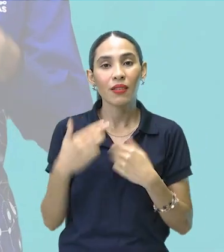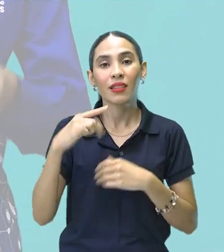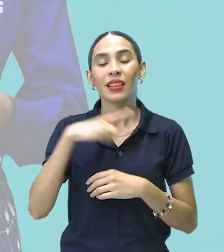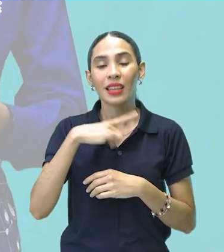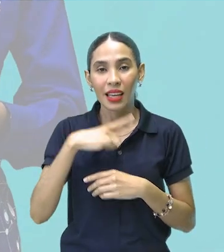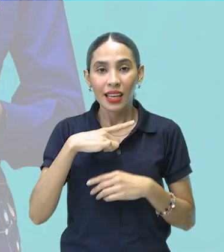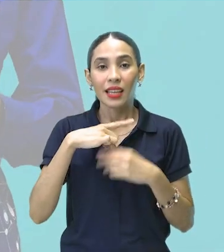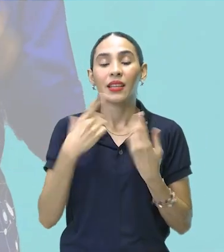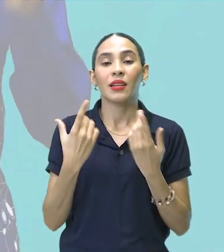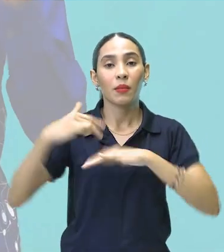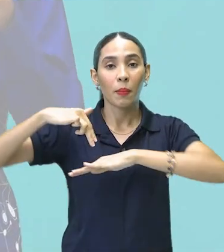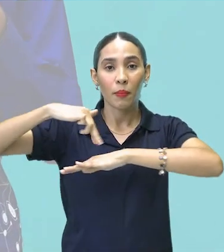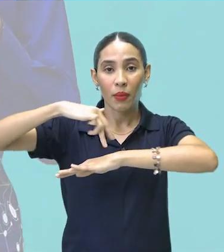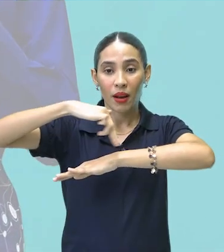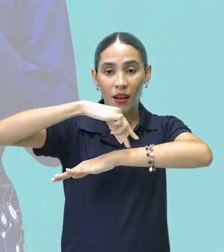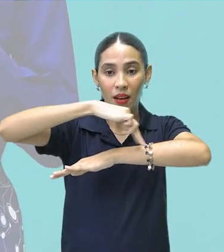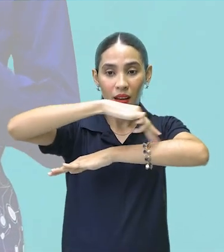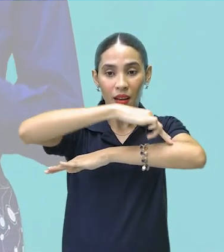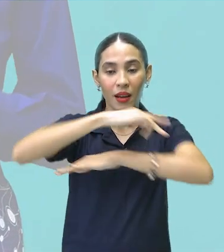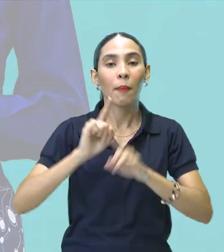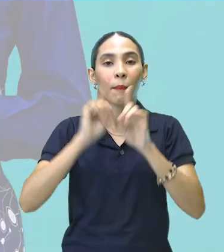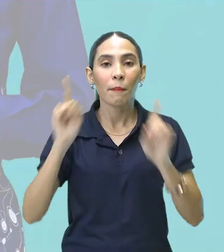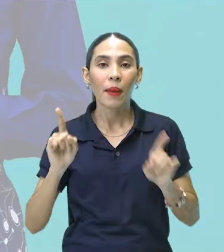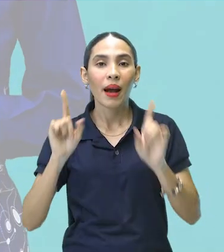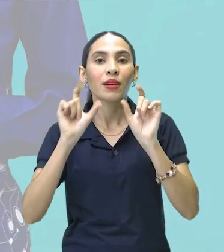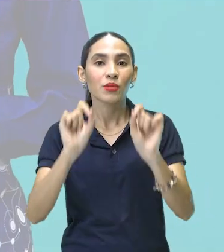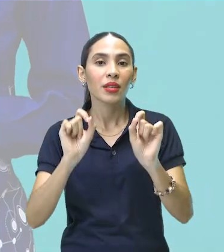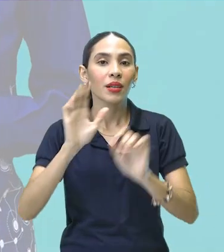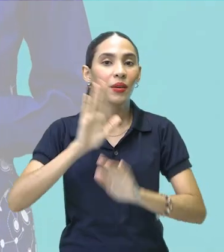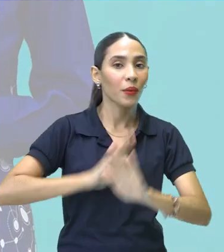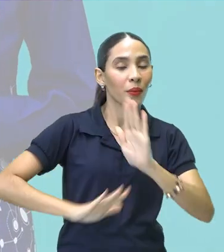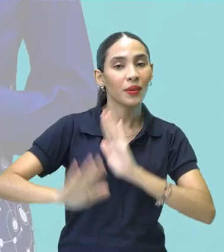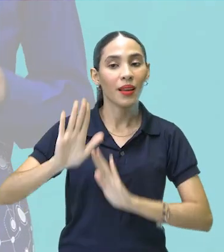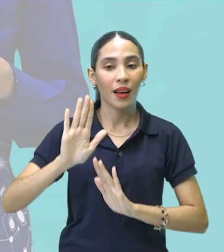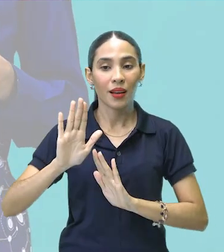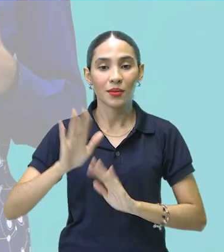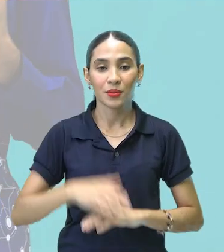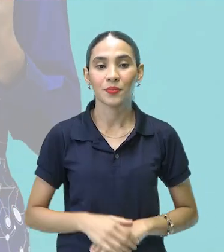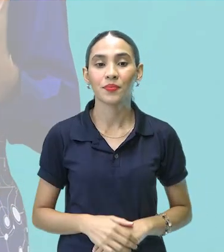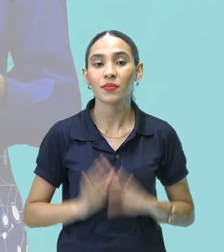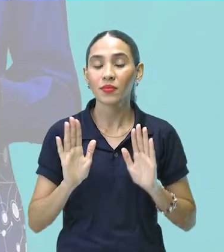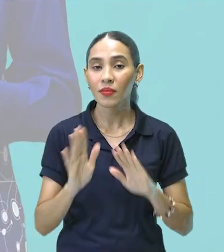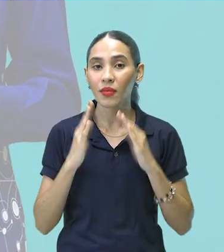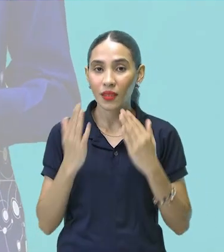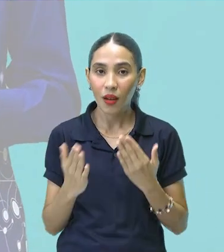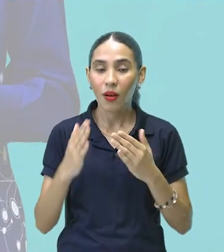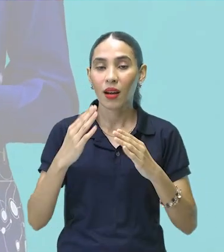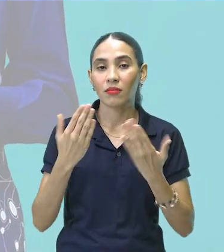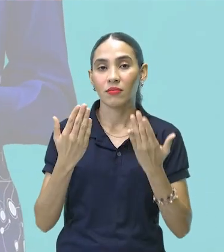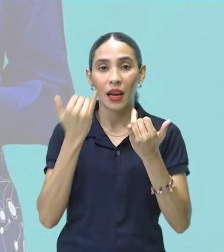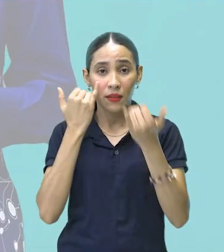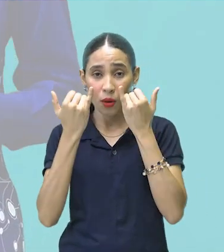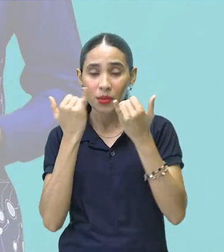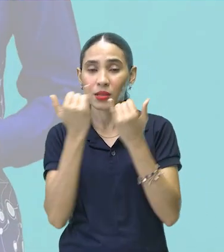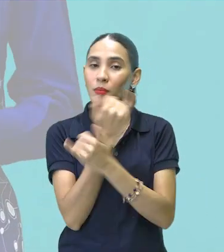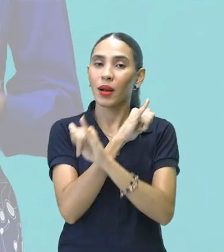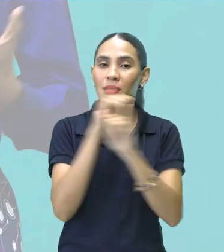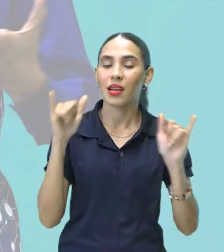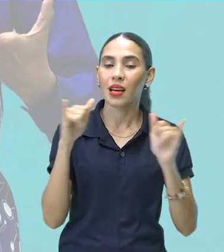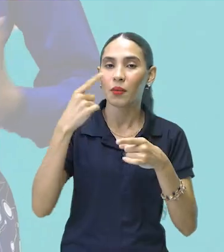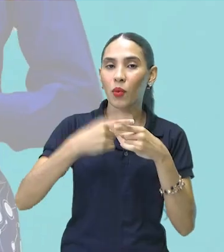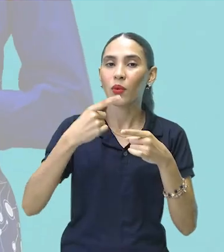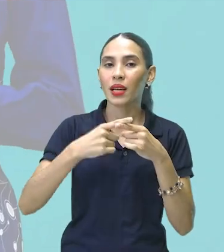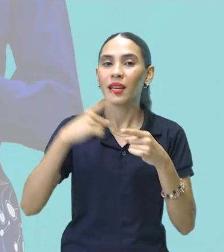a opção de atravessar, mas é para atravessar com cuidado. Então, a mensagem ela é passada porque tem